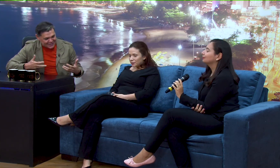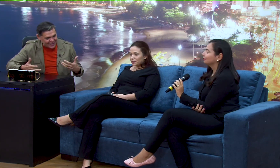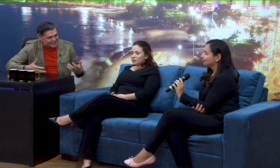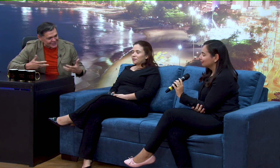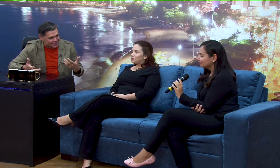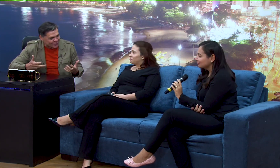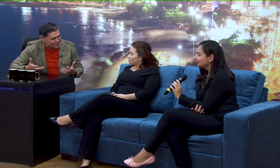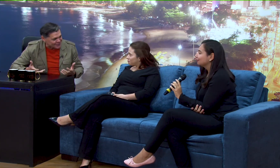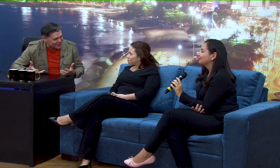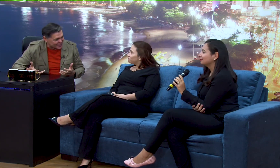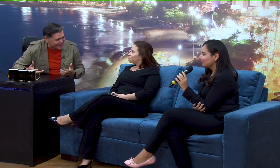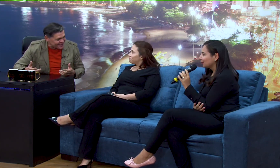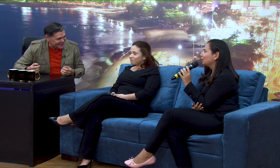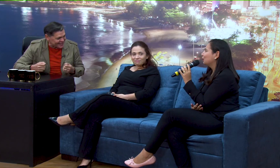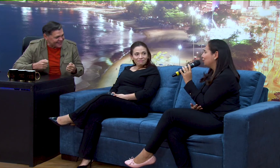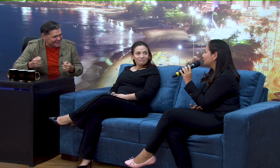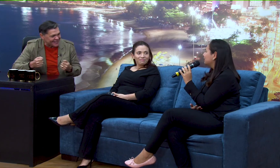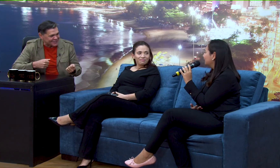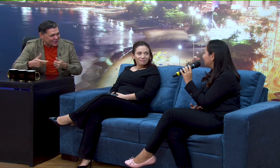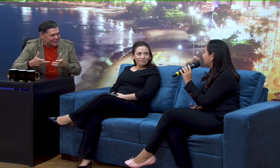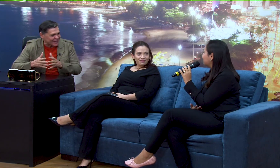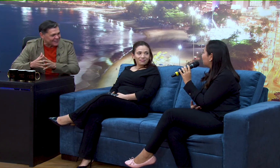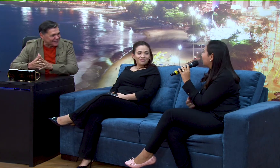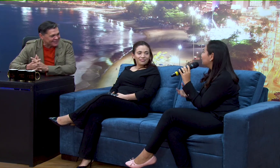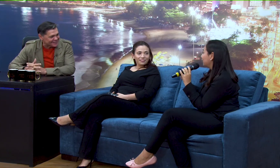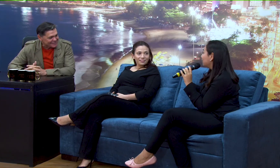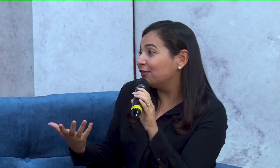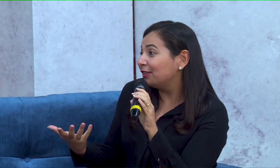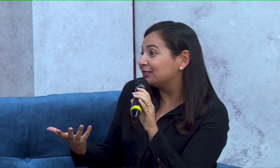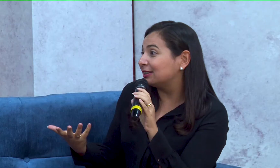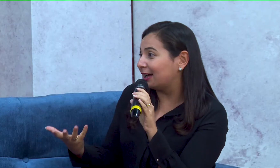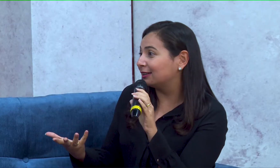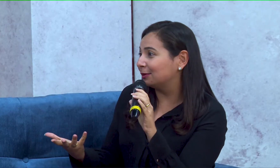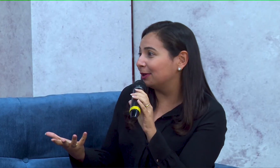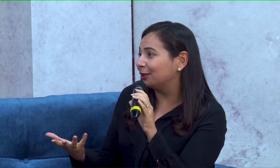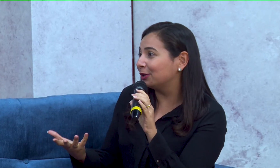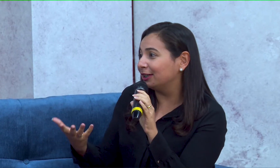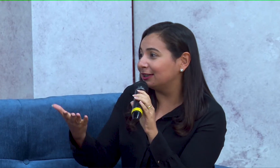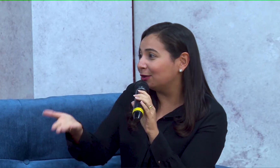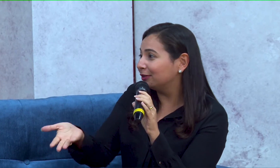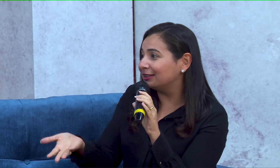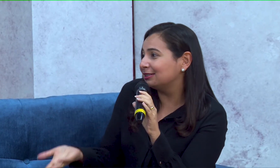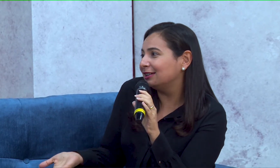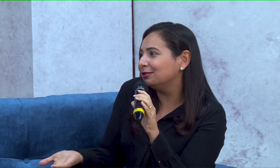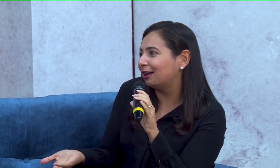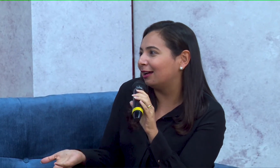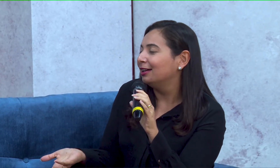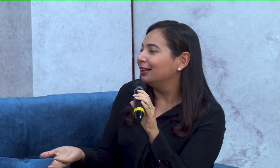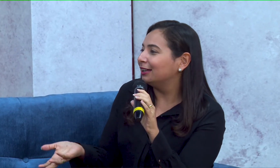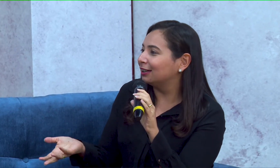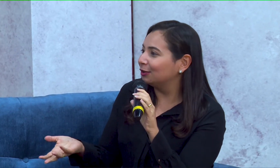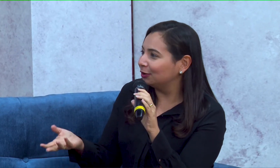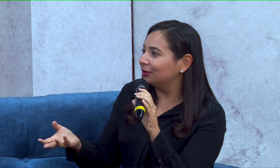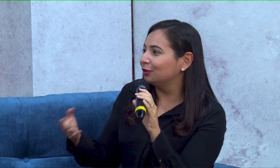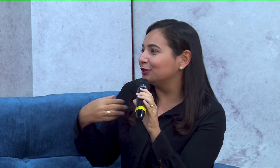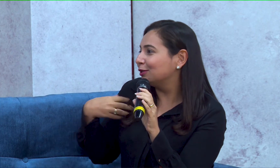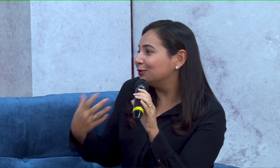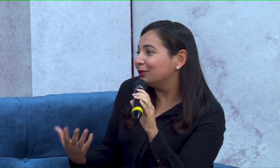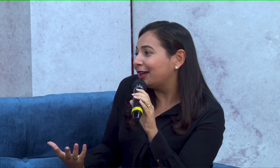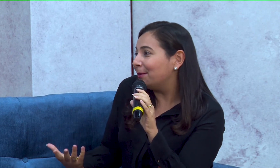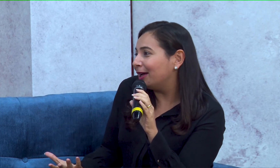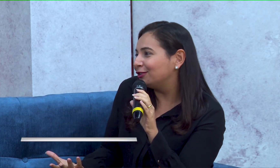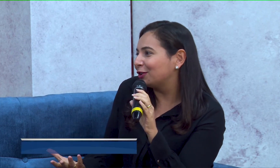Essas emoções Também Ou é Só técnica Porque eles tem que Vivenciar também O que está acontecendo lá Então